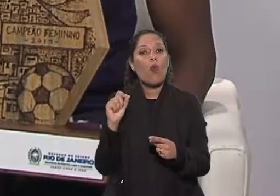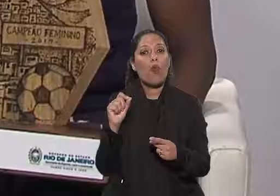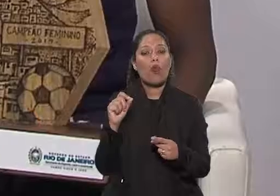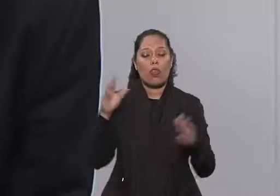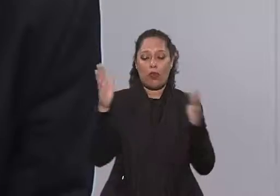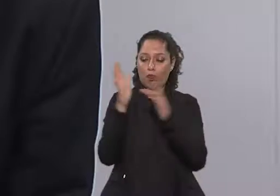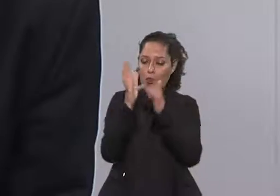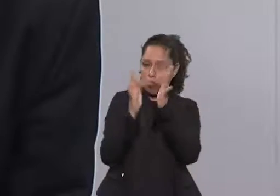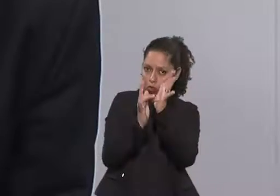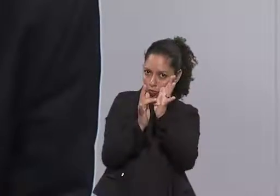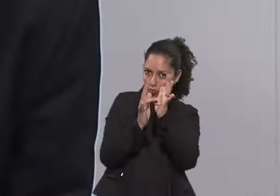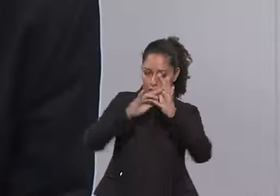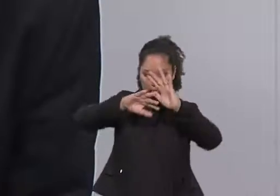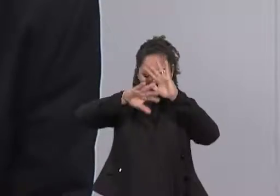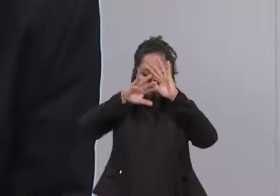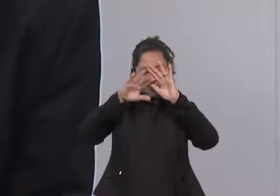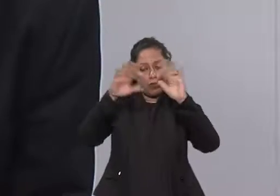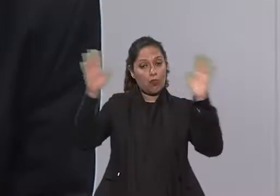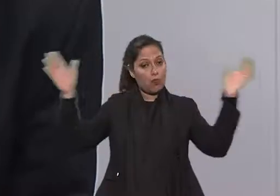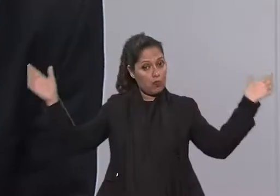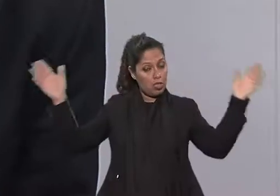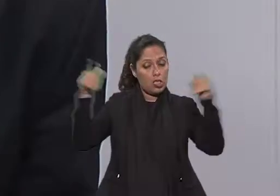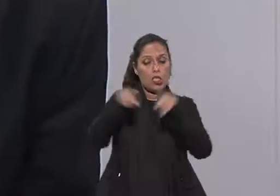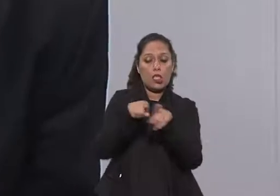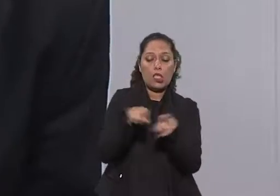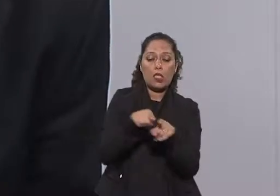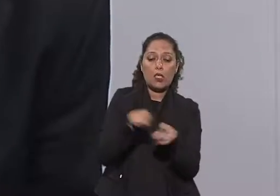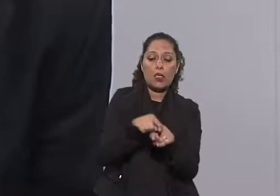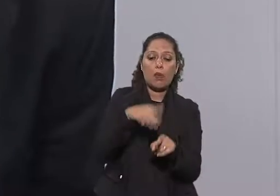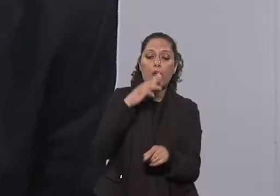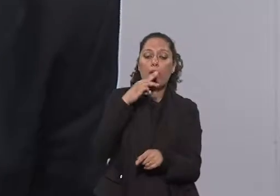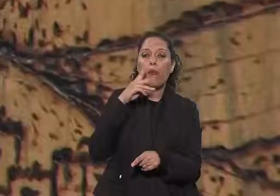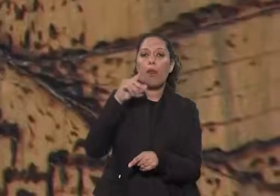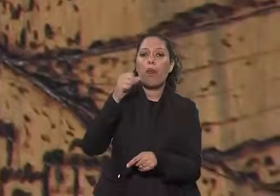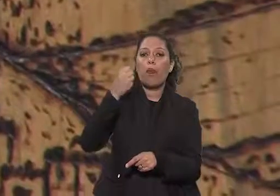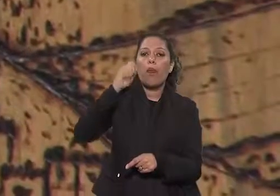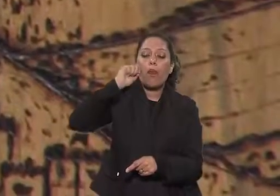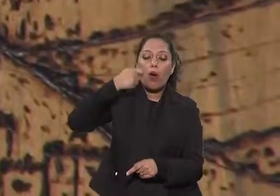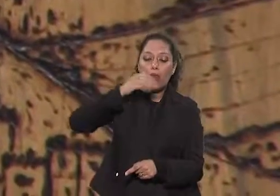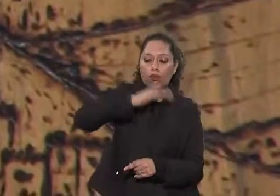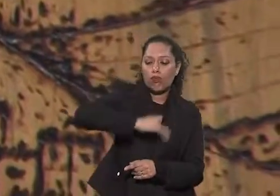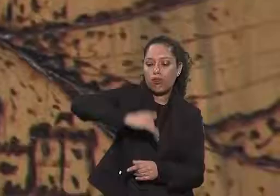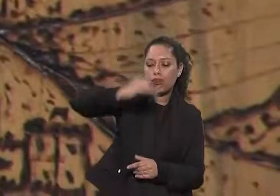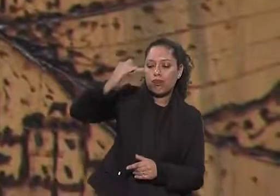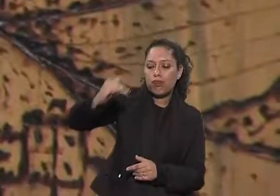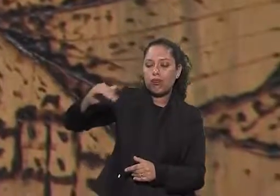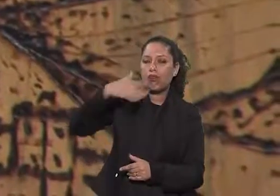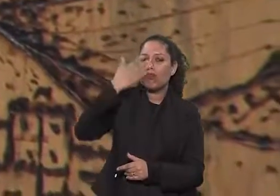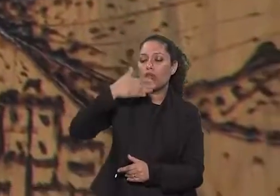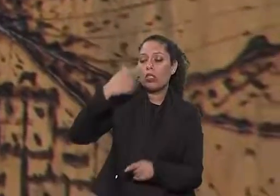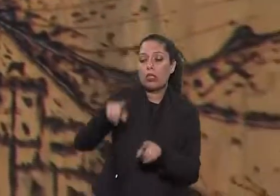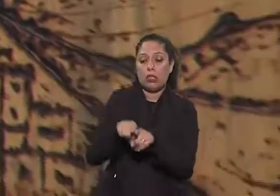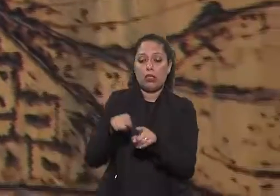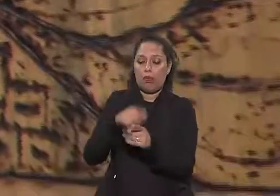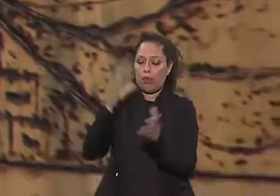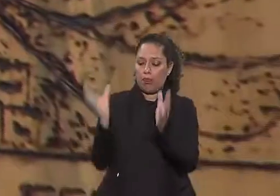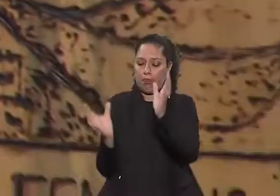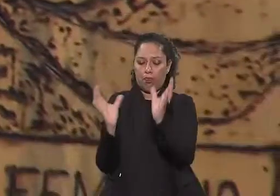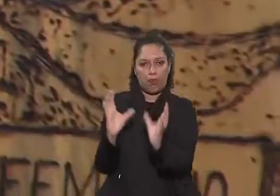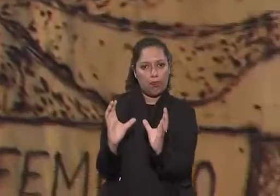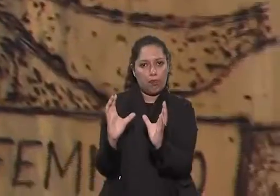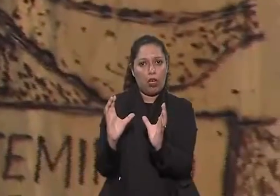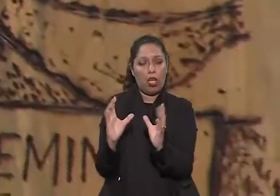açúcar e também o óleo pão de açúcar o corcovado e tem ali o símbolo a bola e as favelas